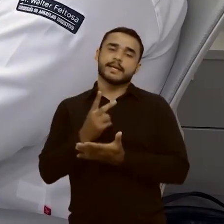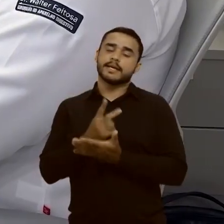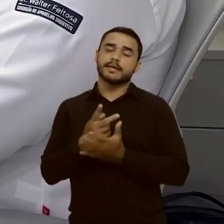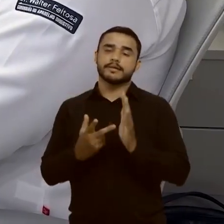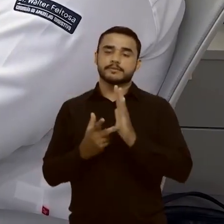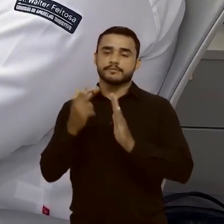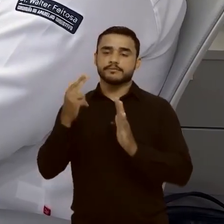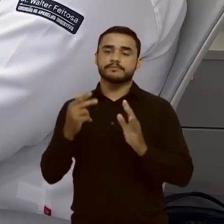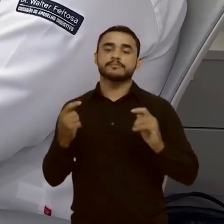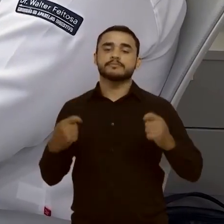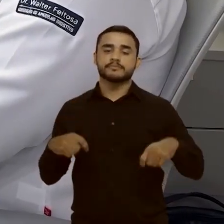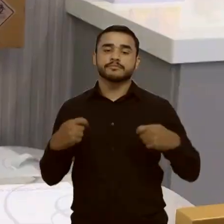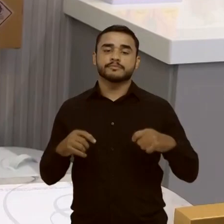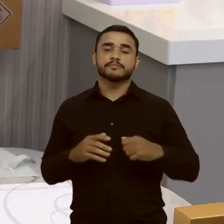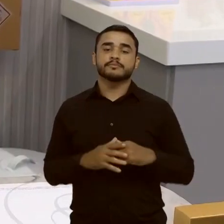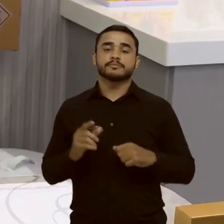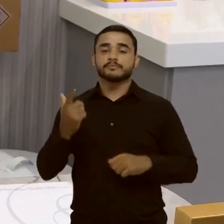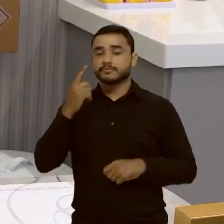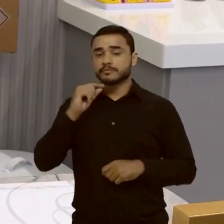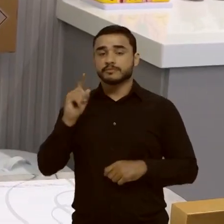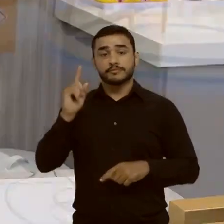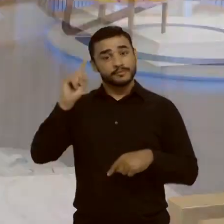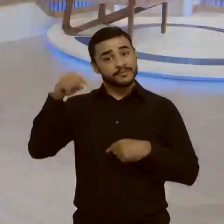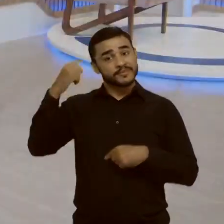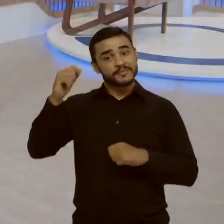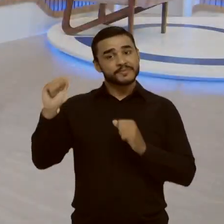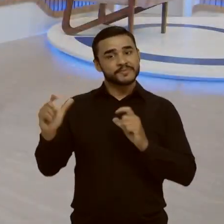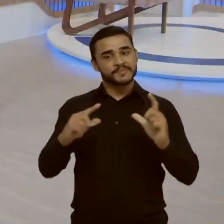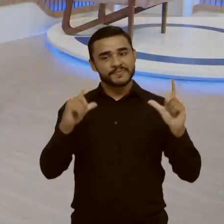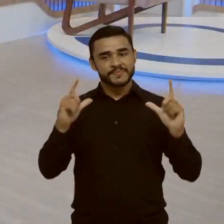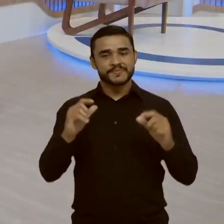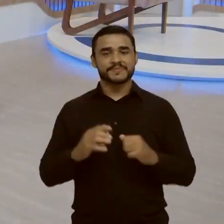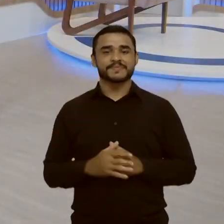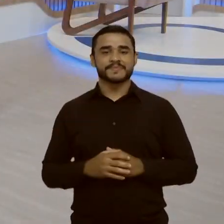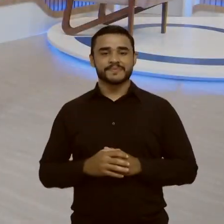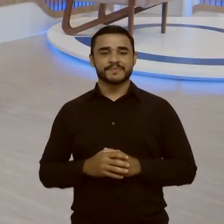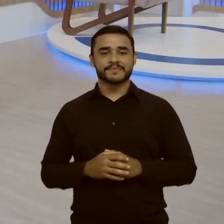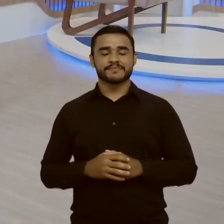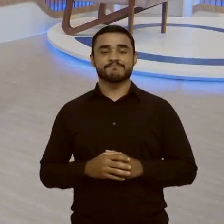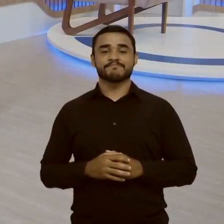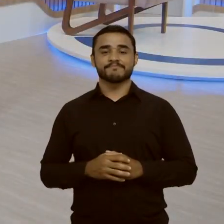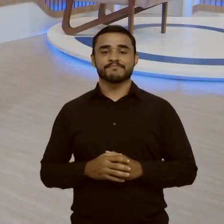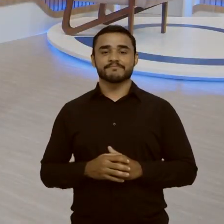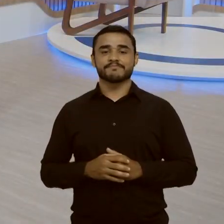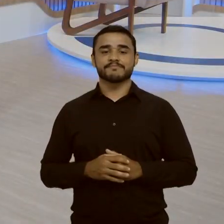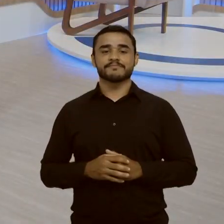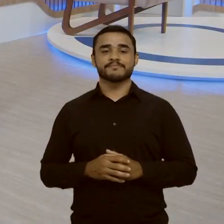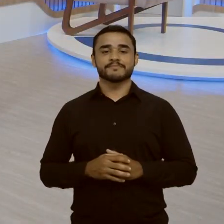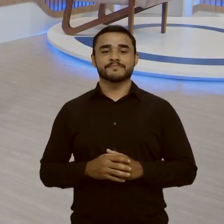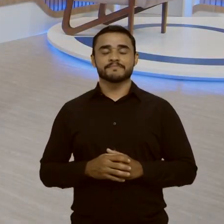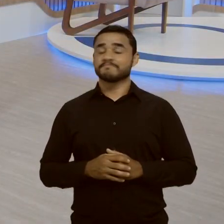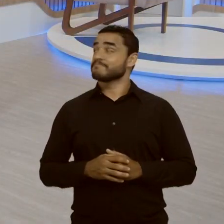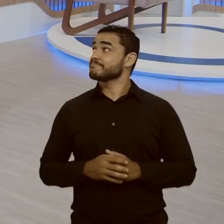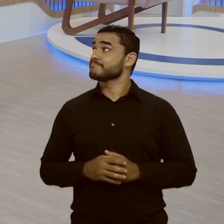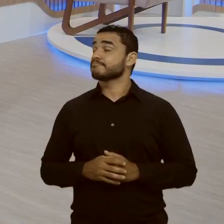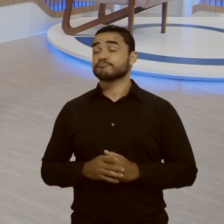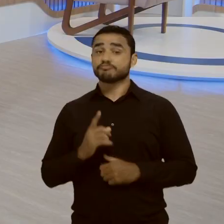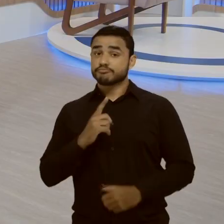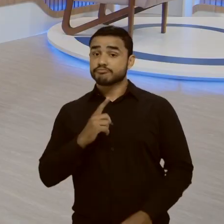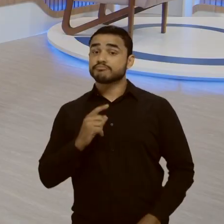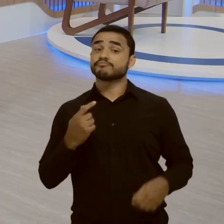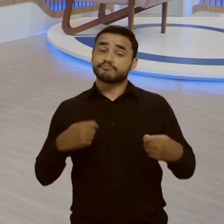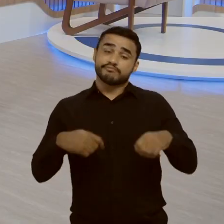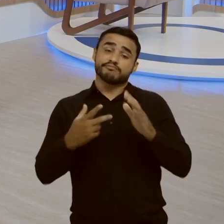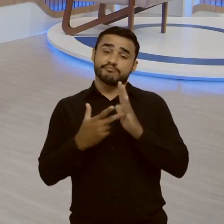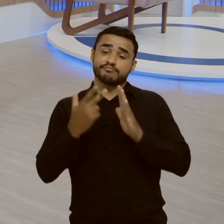o procedimento, a gente fala no próximo episódio desta série. Uma efetividade bem maior hoje em dia, muito por